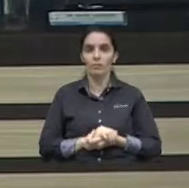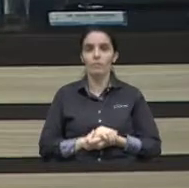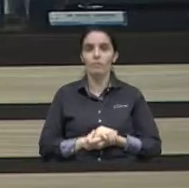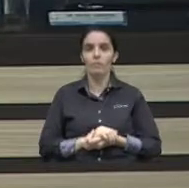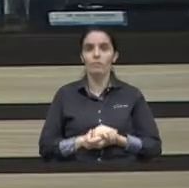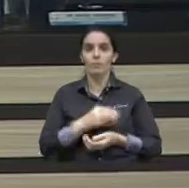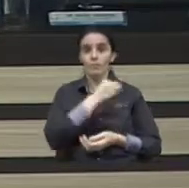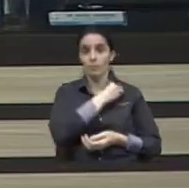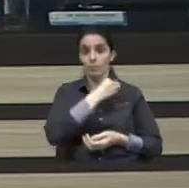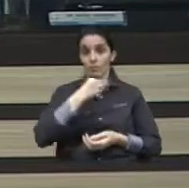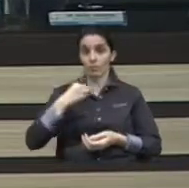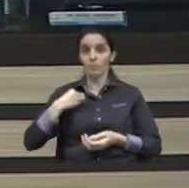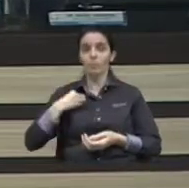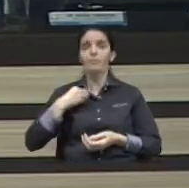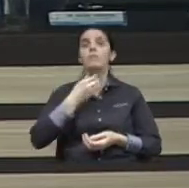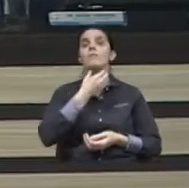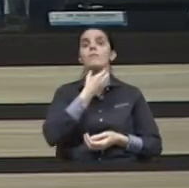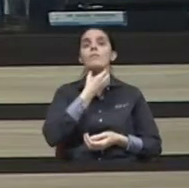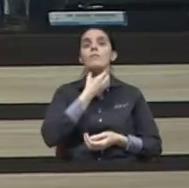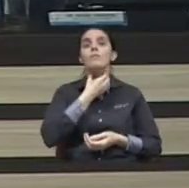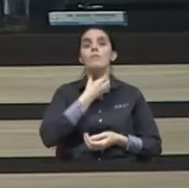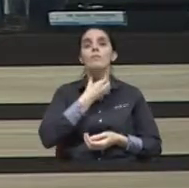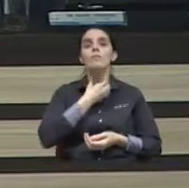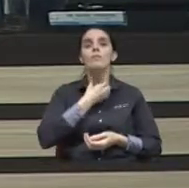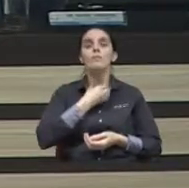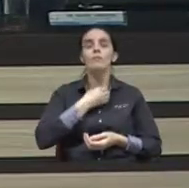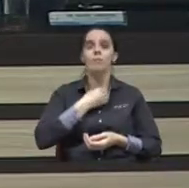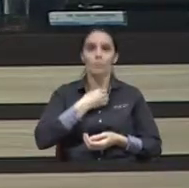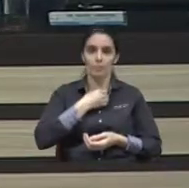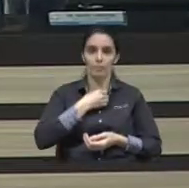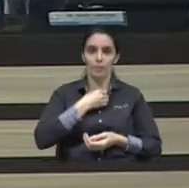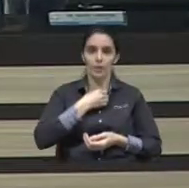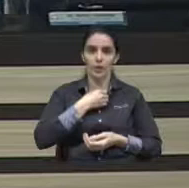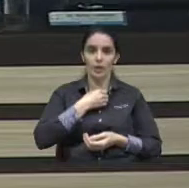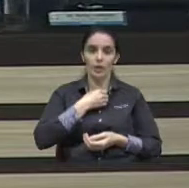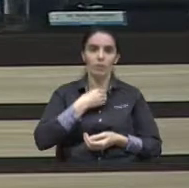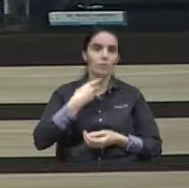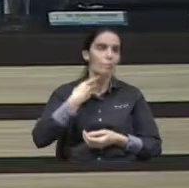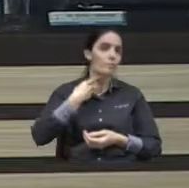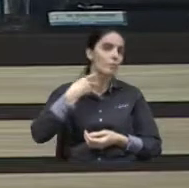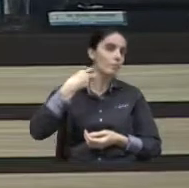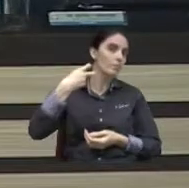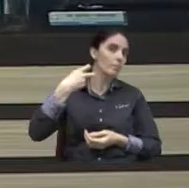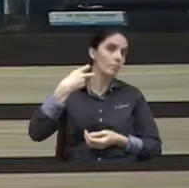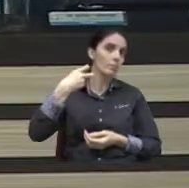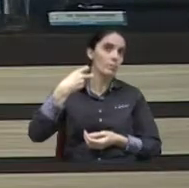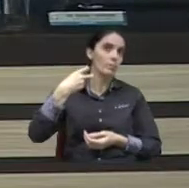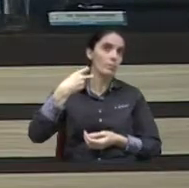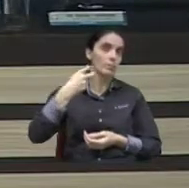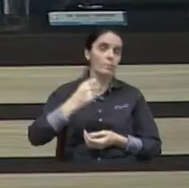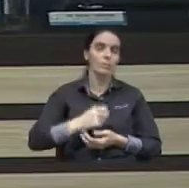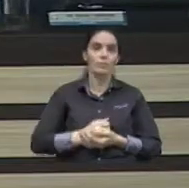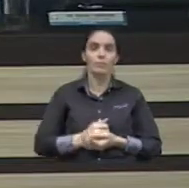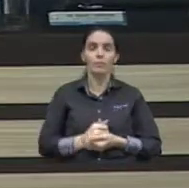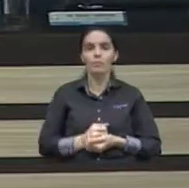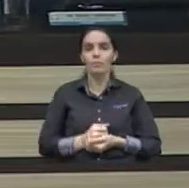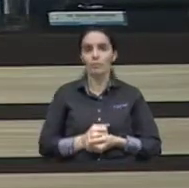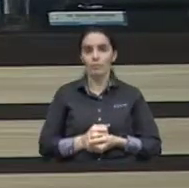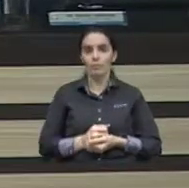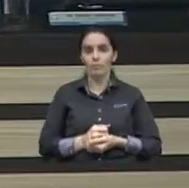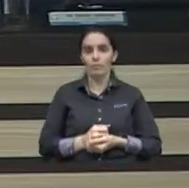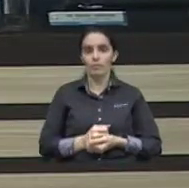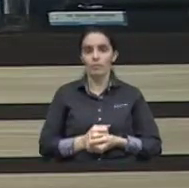é um procedimento que é feito, laringoscópio, para ver aqui, esse início aqui da garganta, vamos falar assim, ó, toda a parte